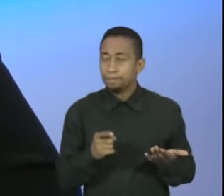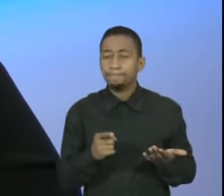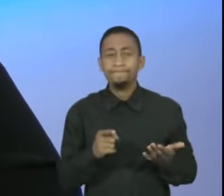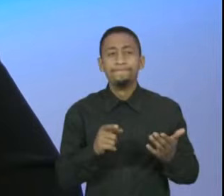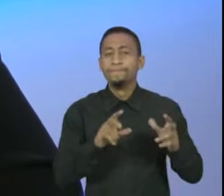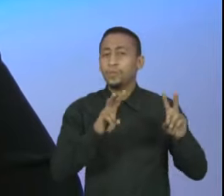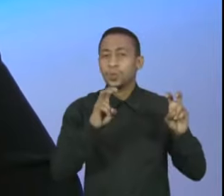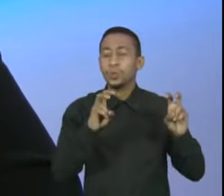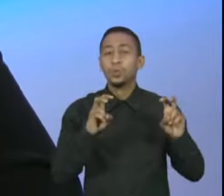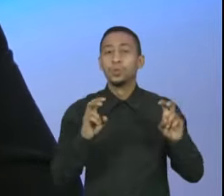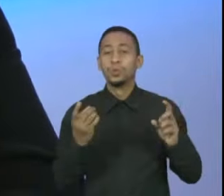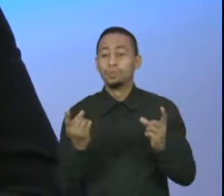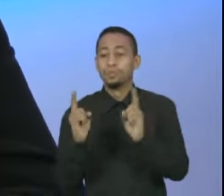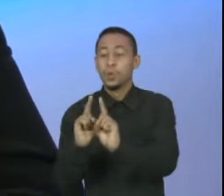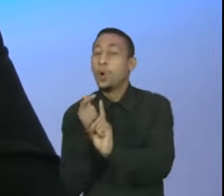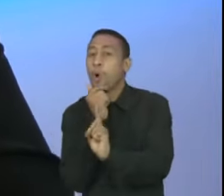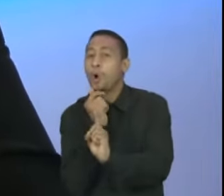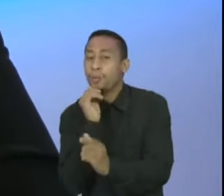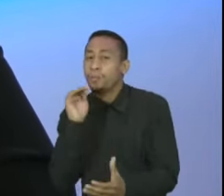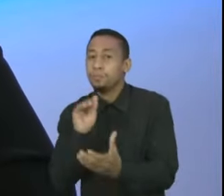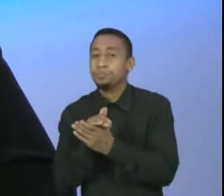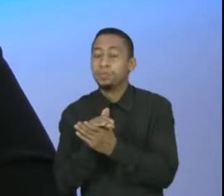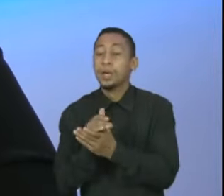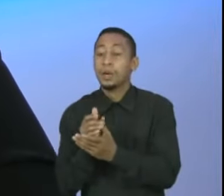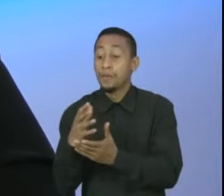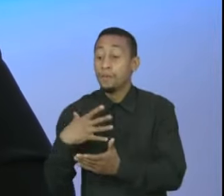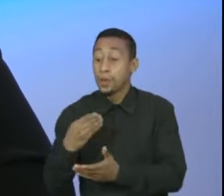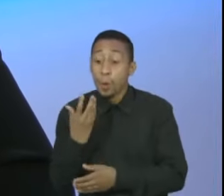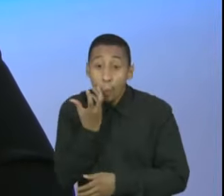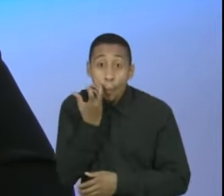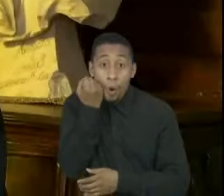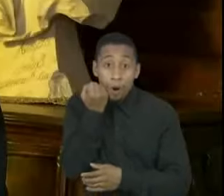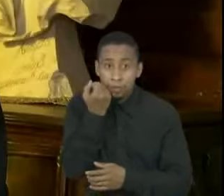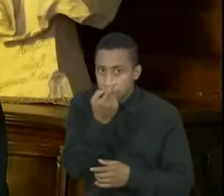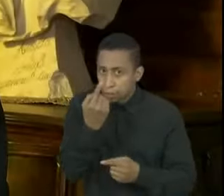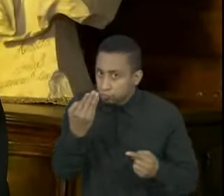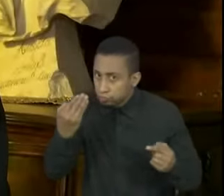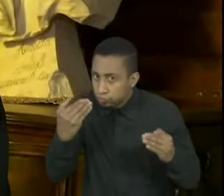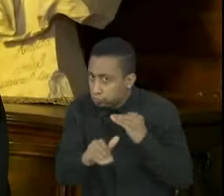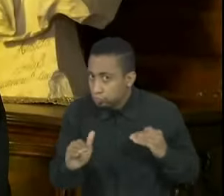de crianças por casais homossexuais no caso a formação da família